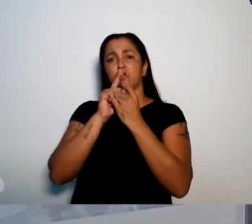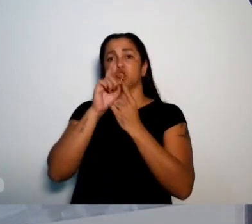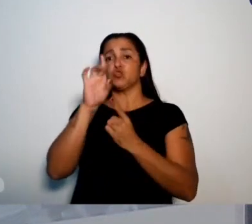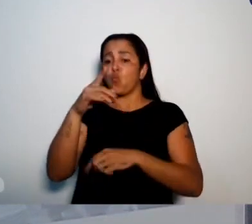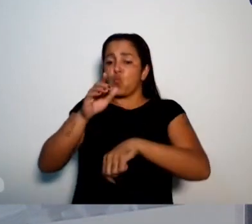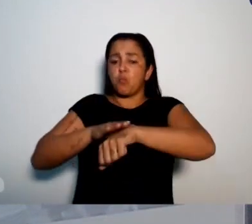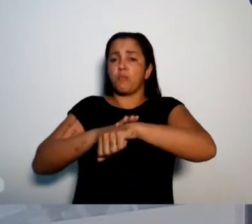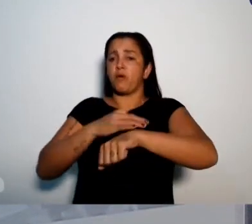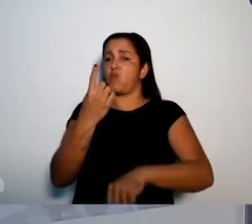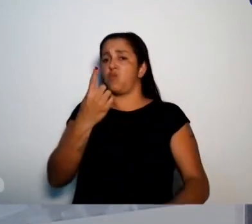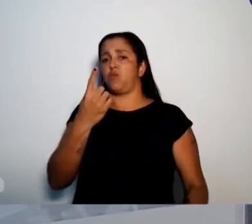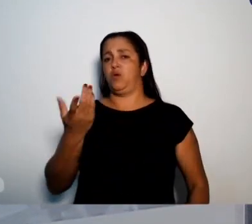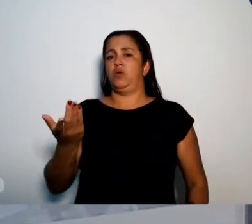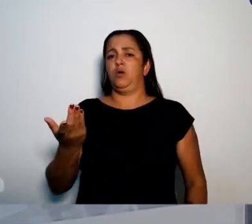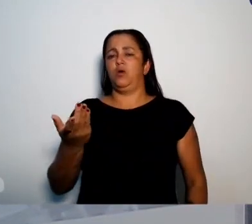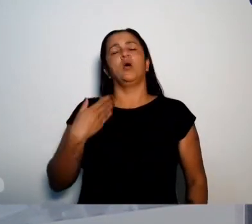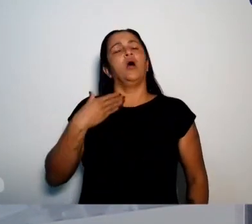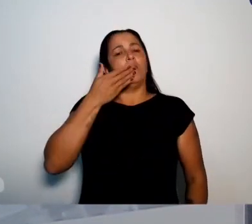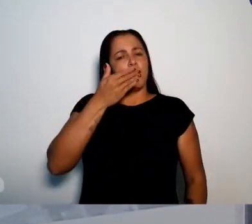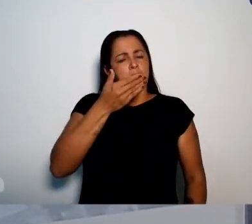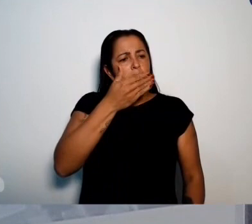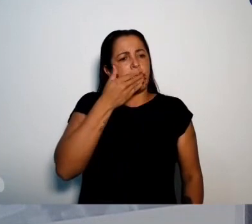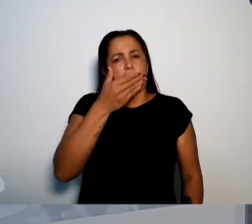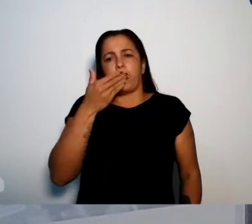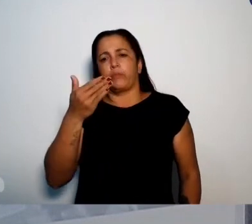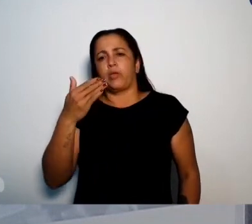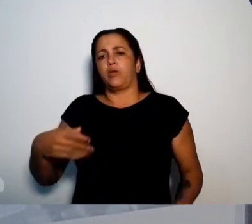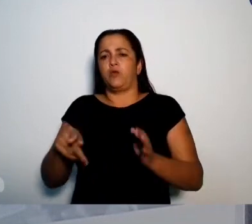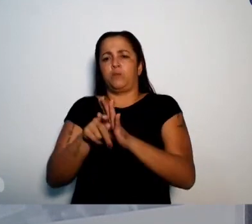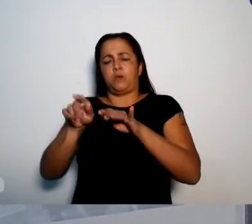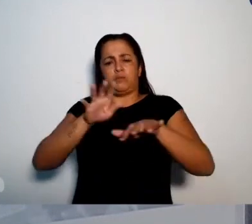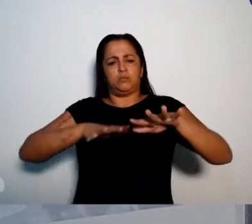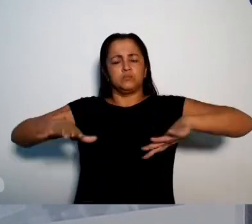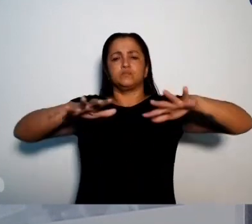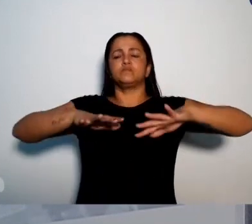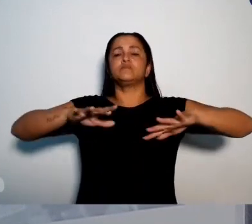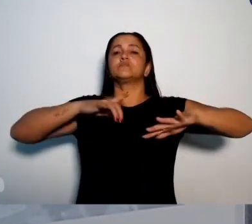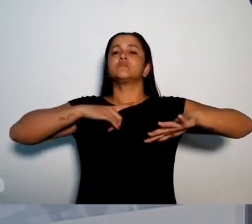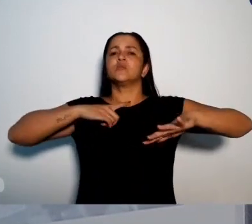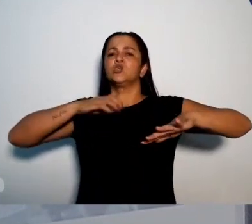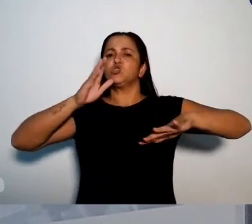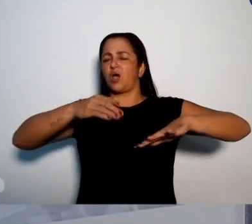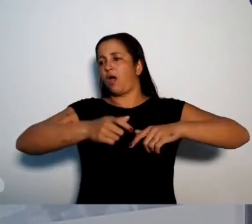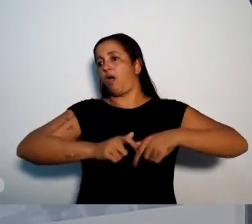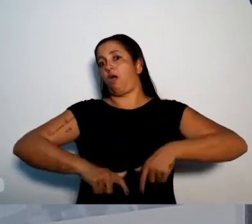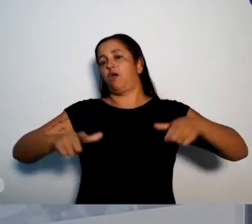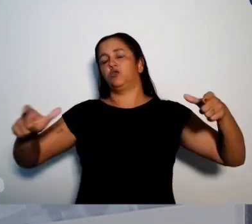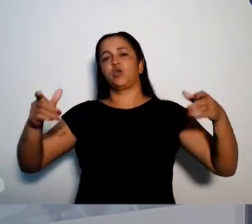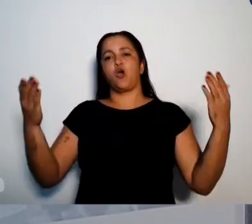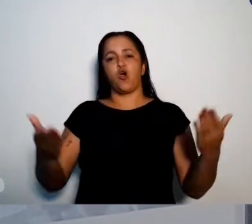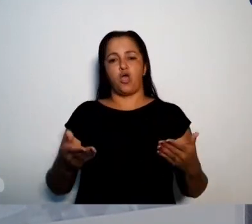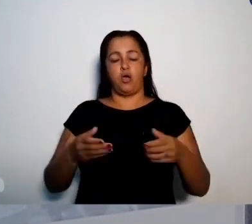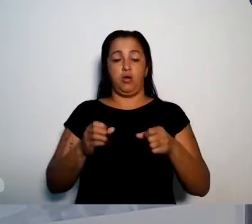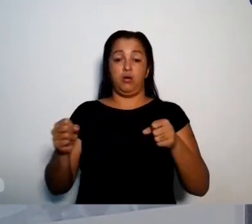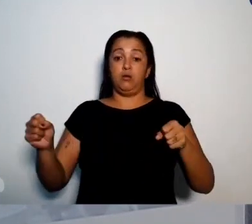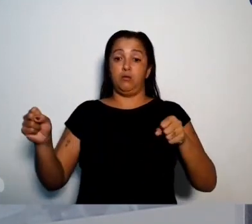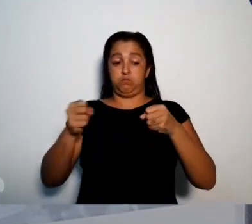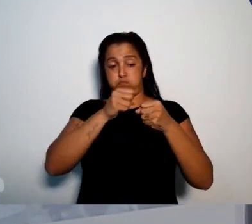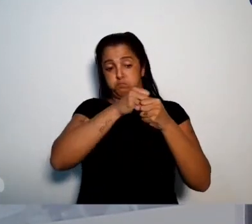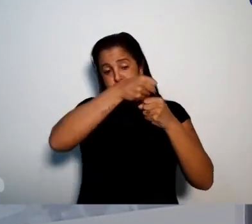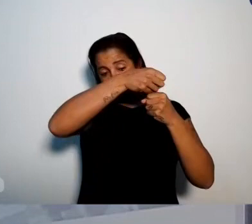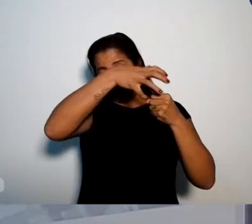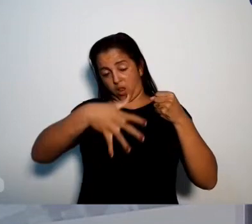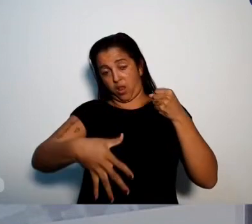né? E é grande a demanda ali naquele posto de saúde, já era grande. Agora, com a chegada do Cachoeirinha, 50%